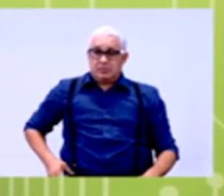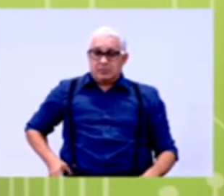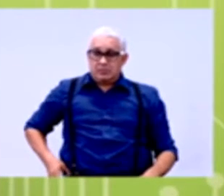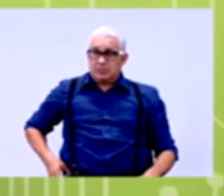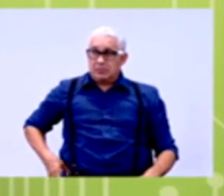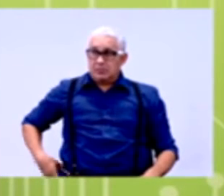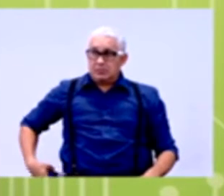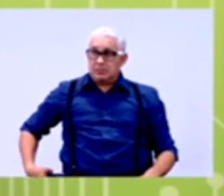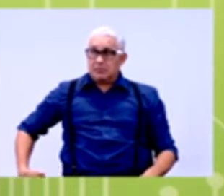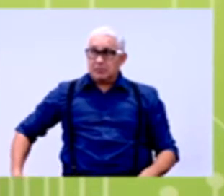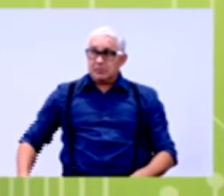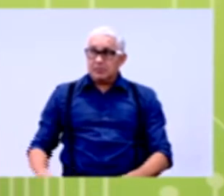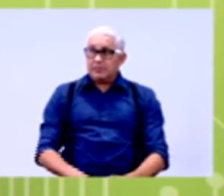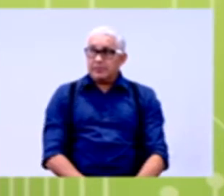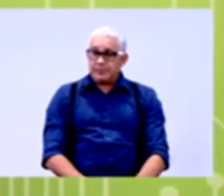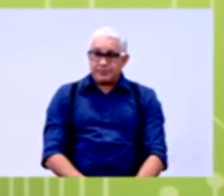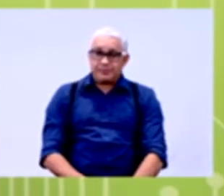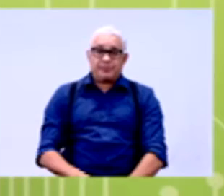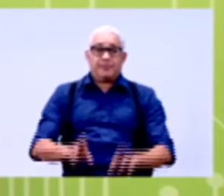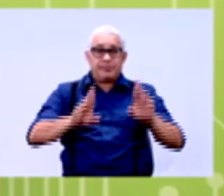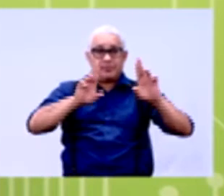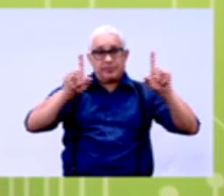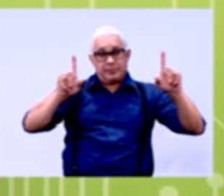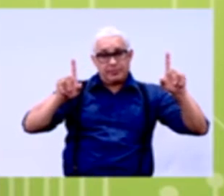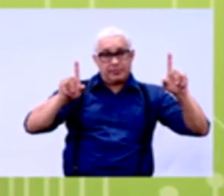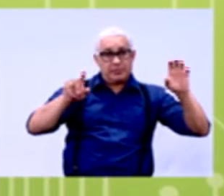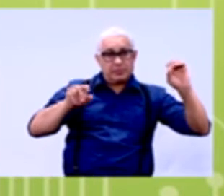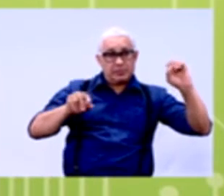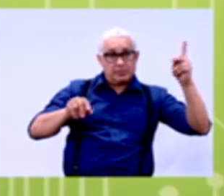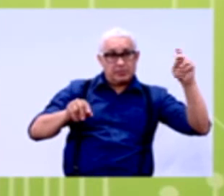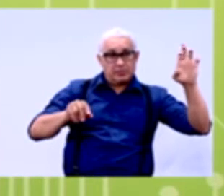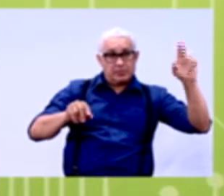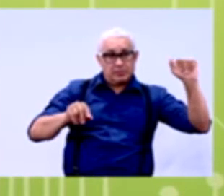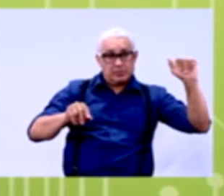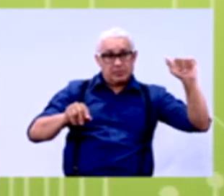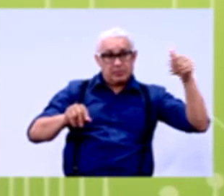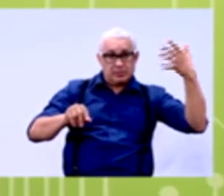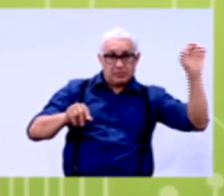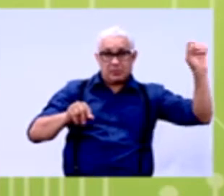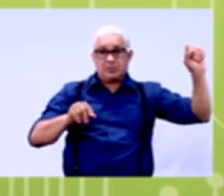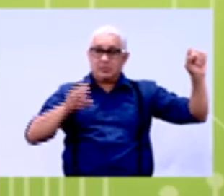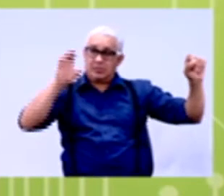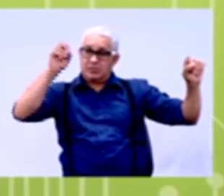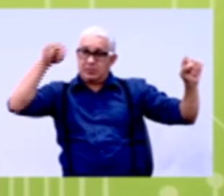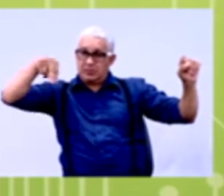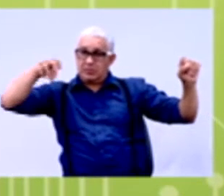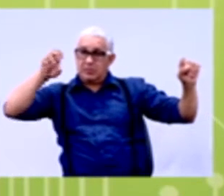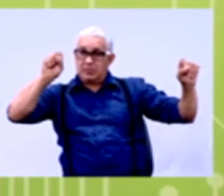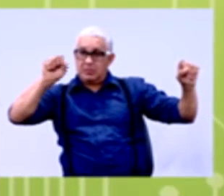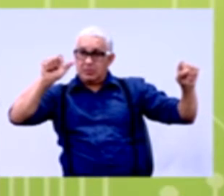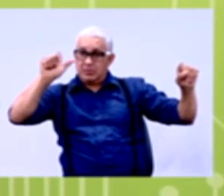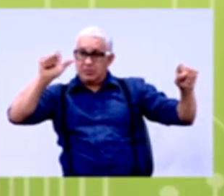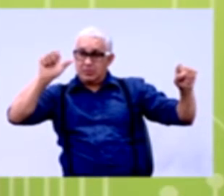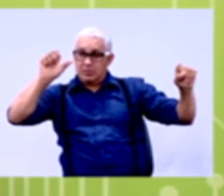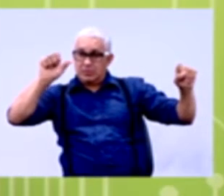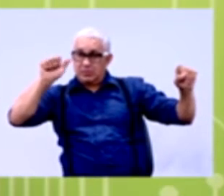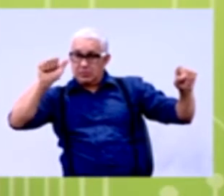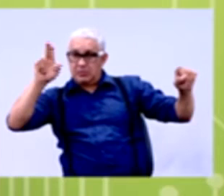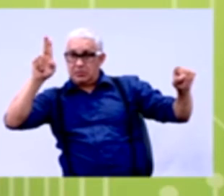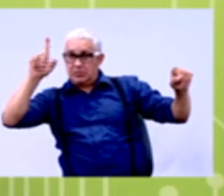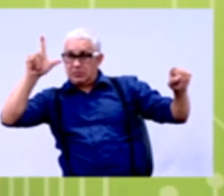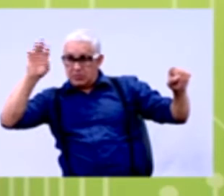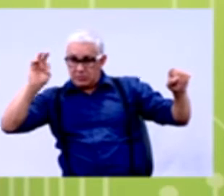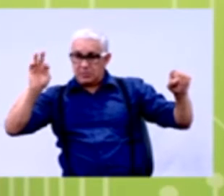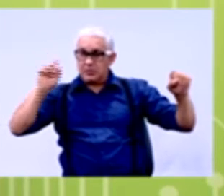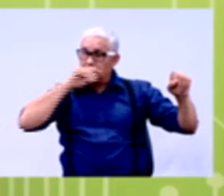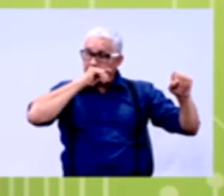qual a diferença de um método que é uma operação e um método que é uma consulta? O método que é uma operação, ele vai mudar o